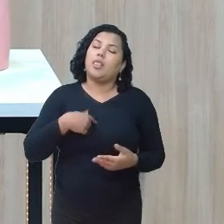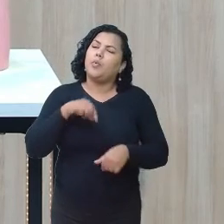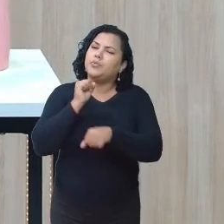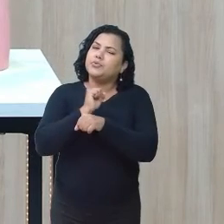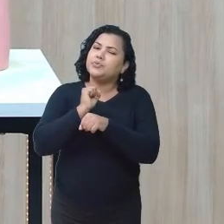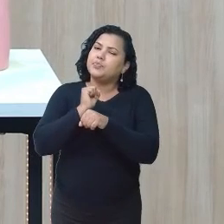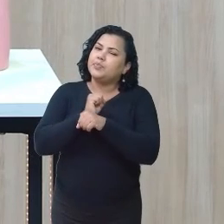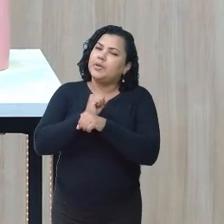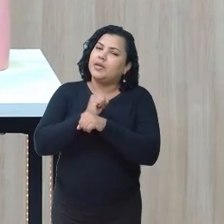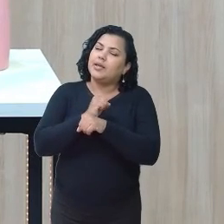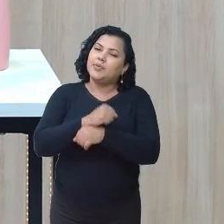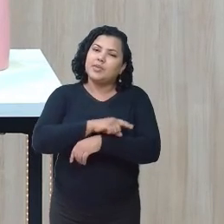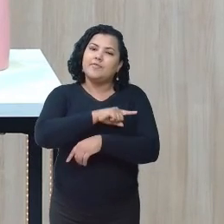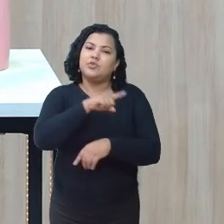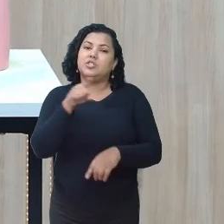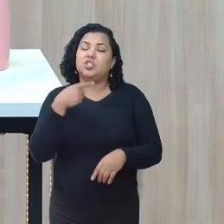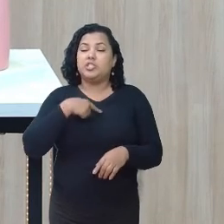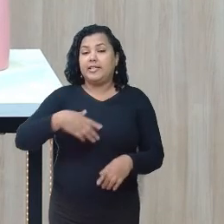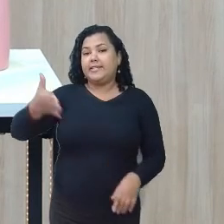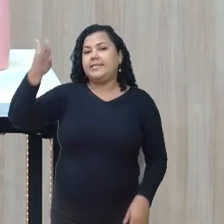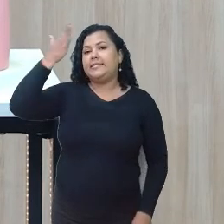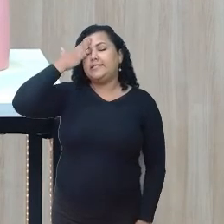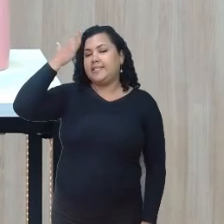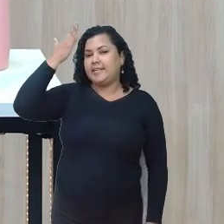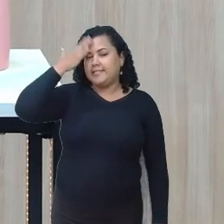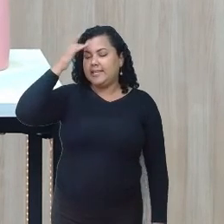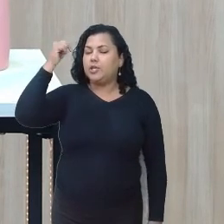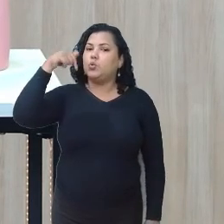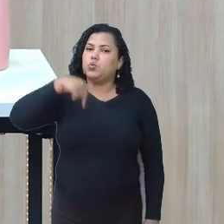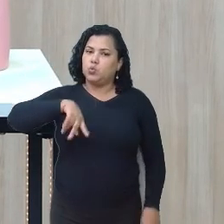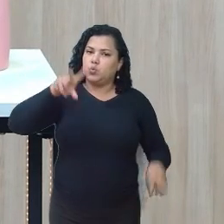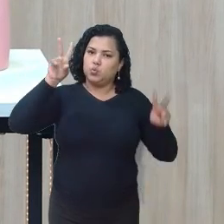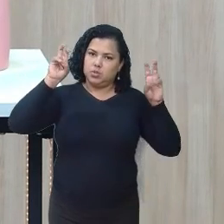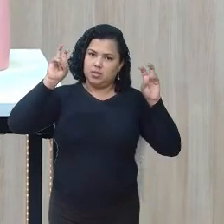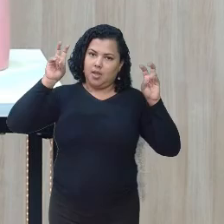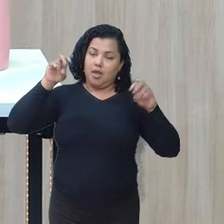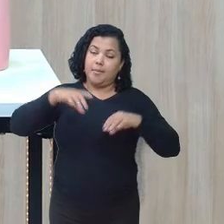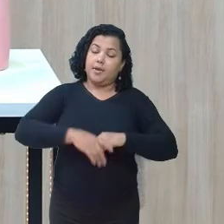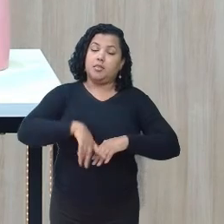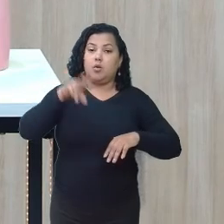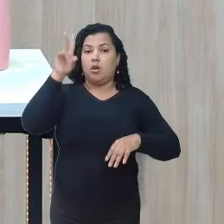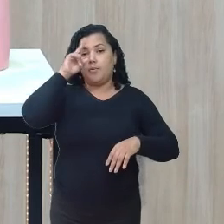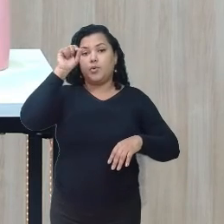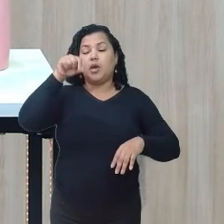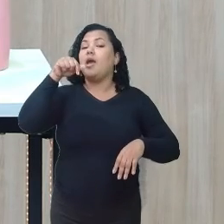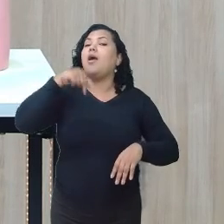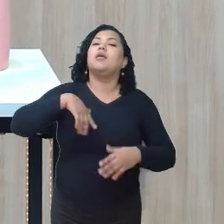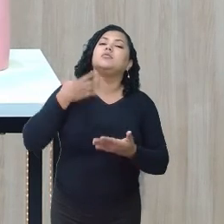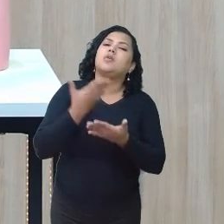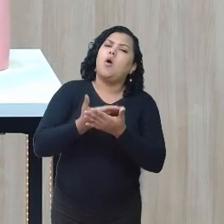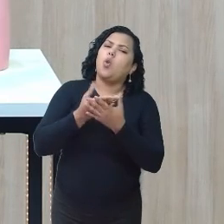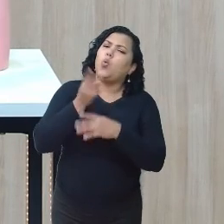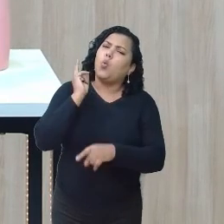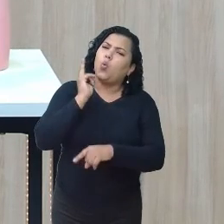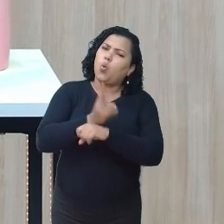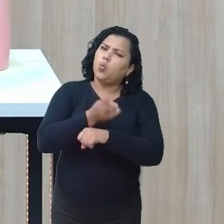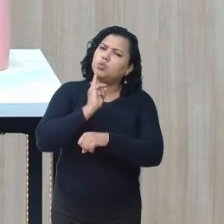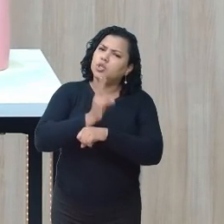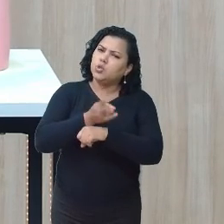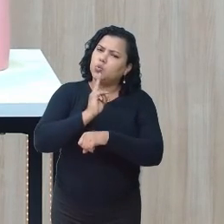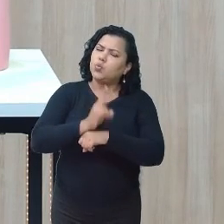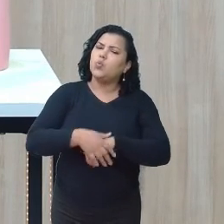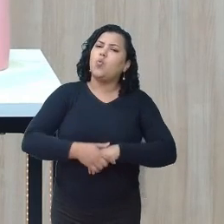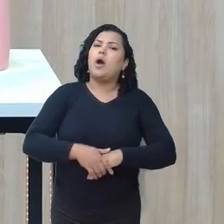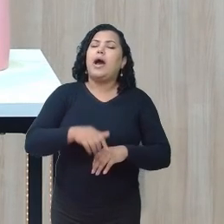espero que vocês tenham entendido realmente o nosso assunto. Lembrando que a nossa aula continua, nós